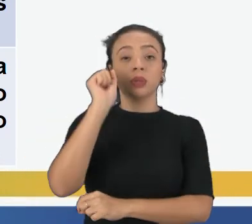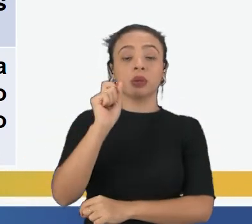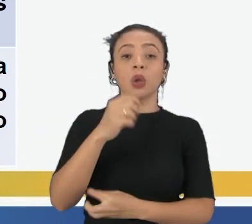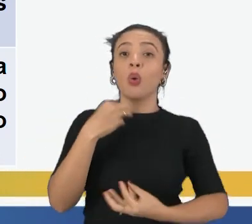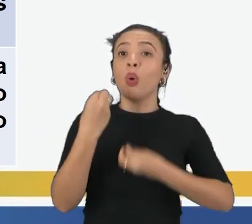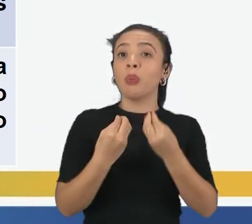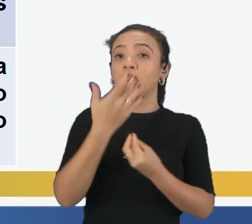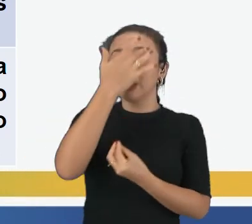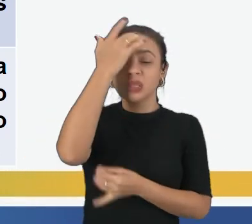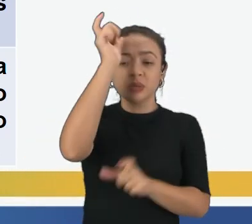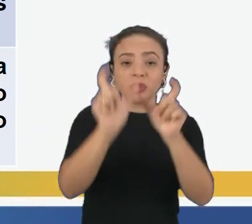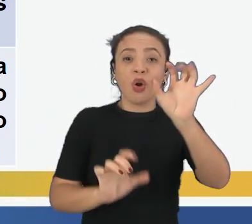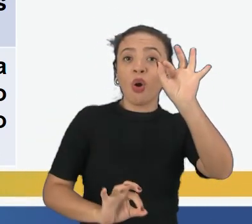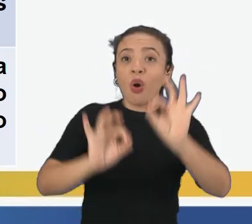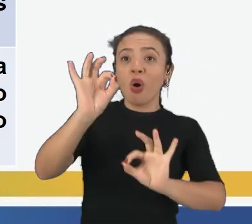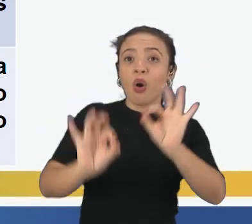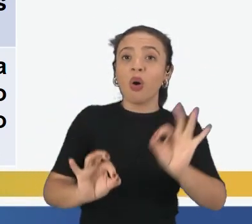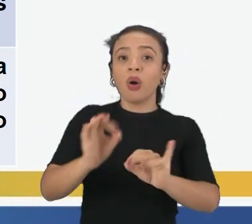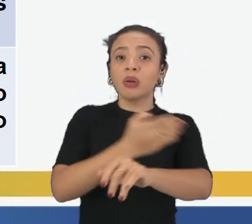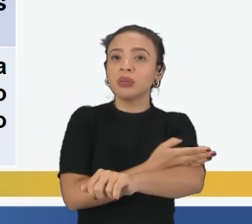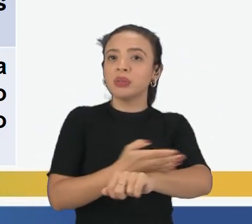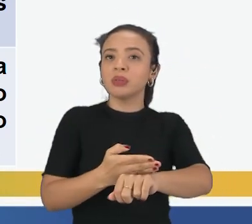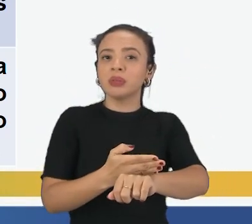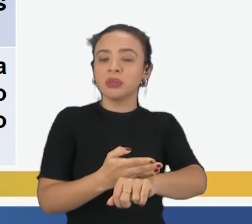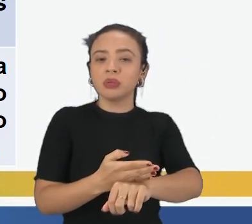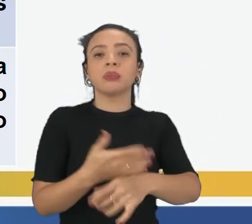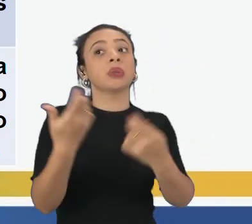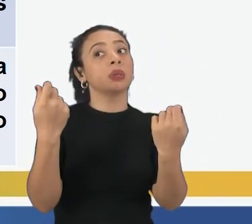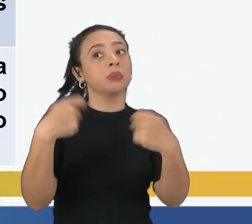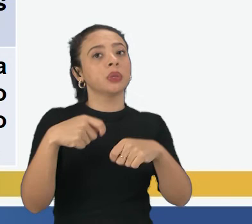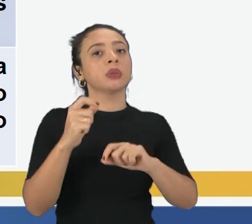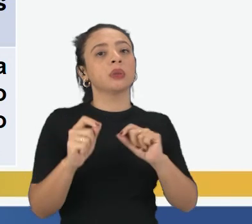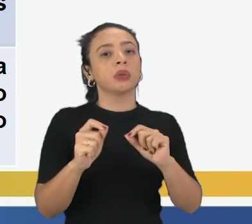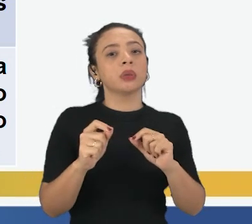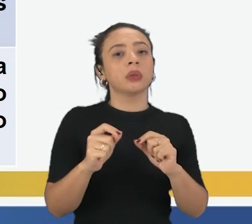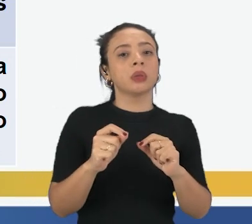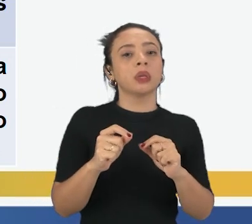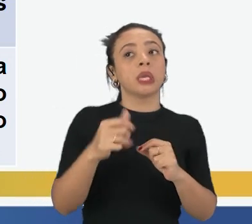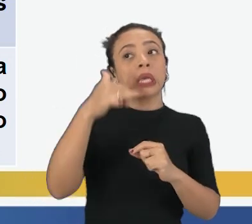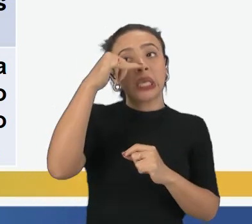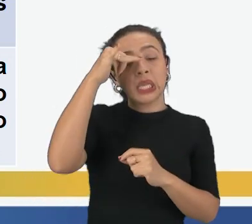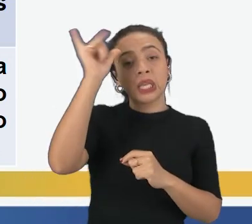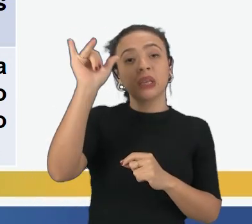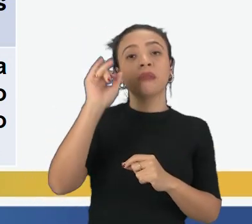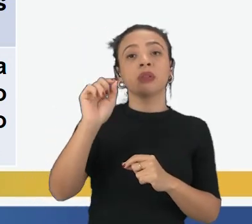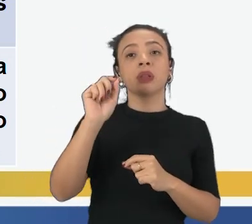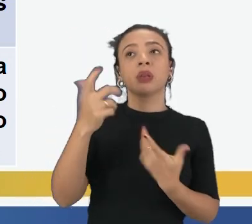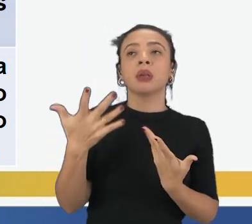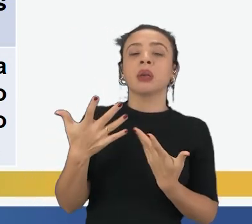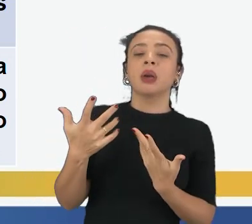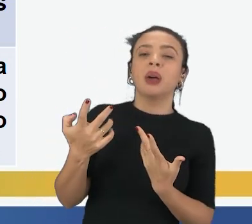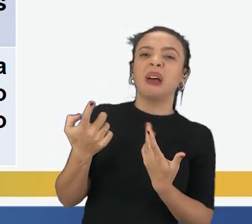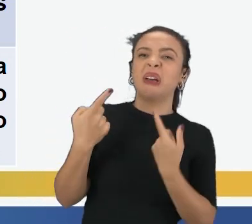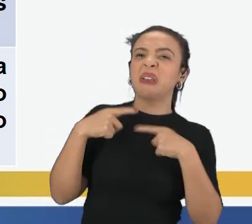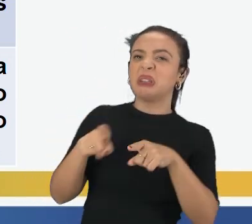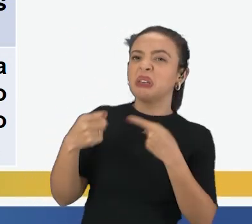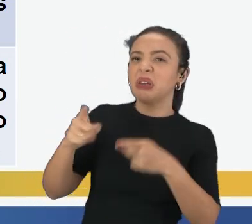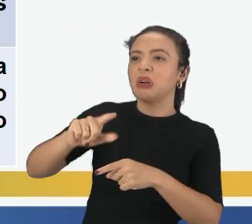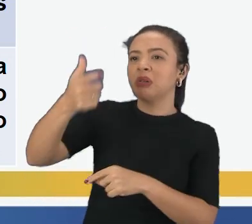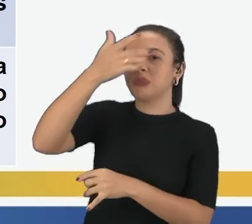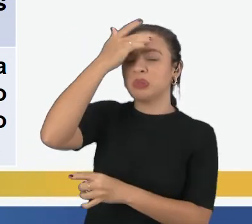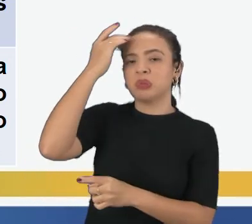como as pessoas construíram o seu modo de ser para que a gente não violent ou Não provoque polêmica